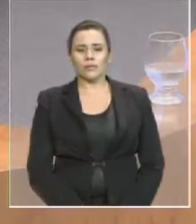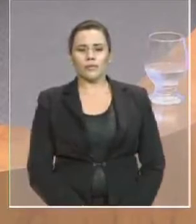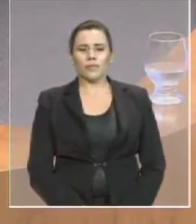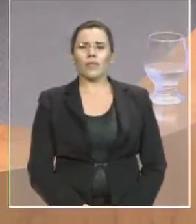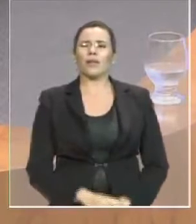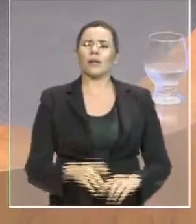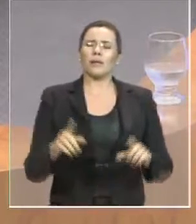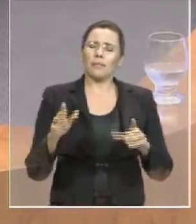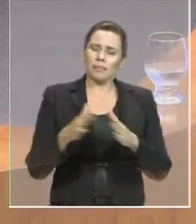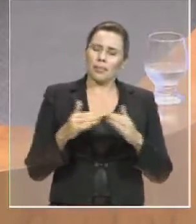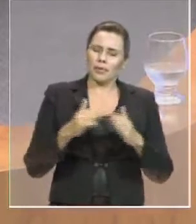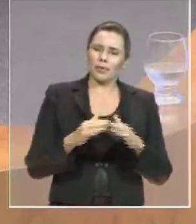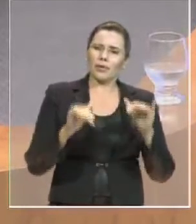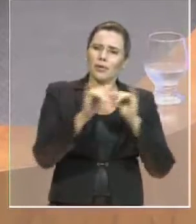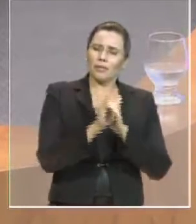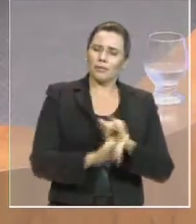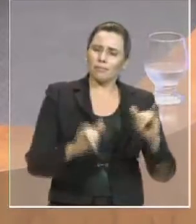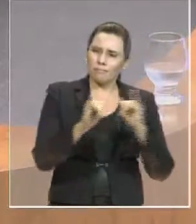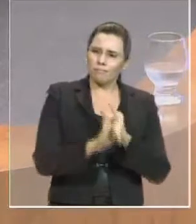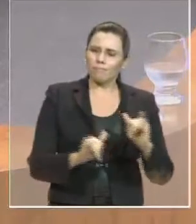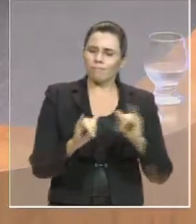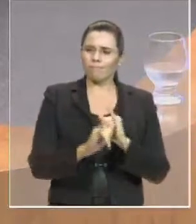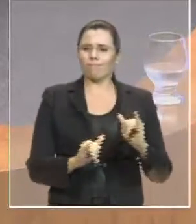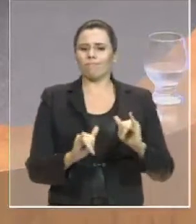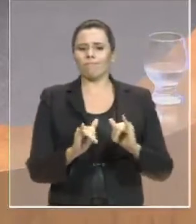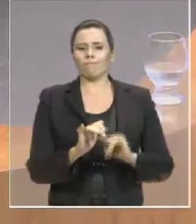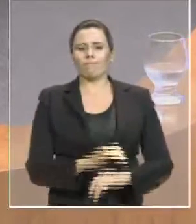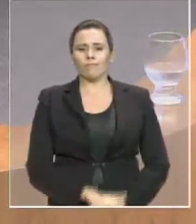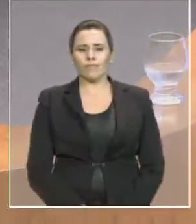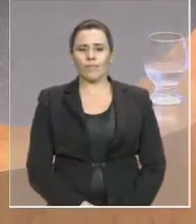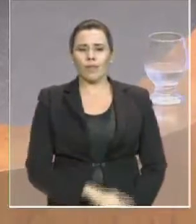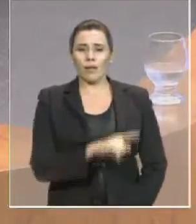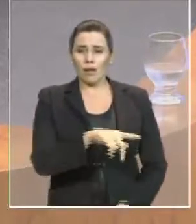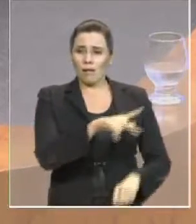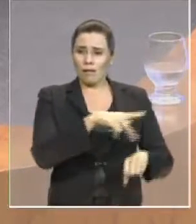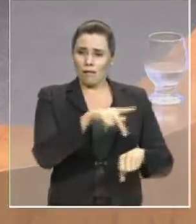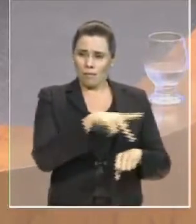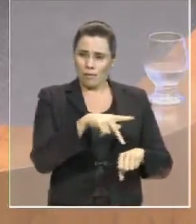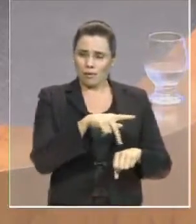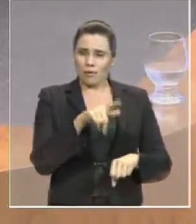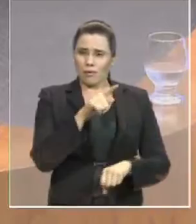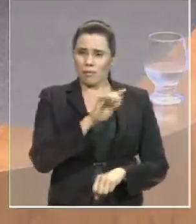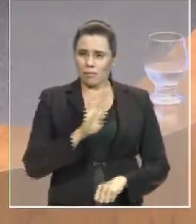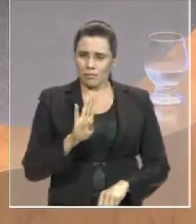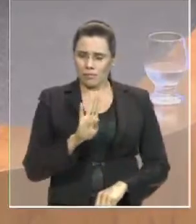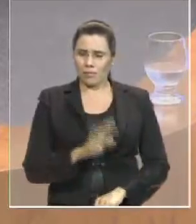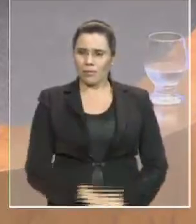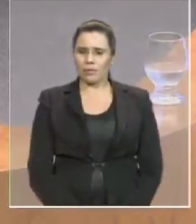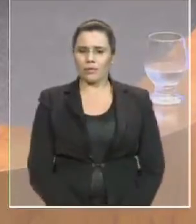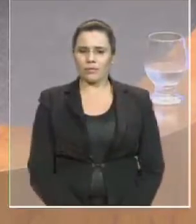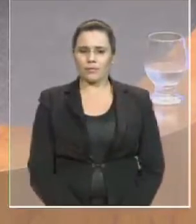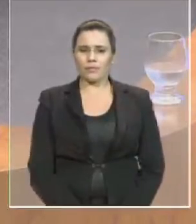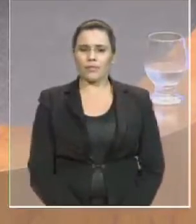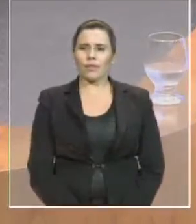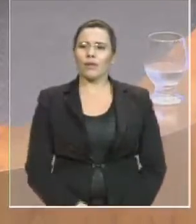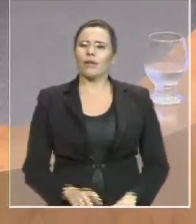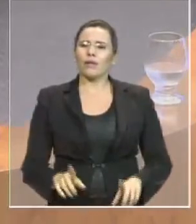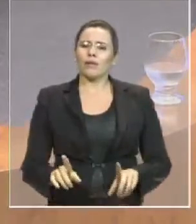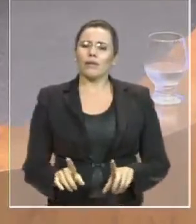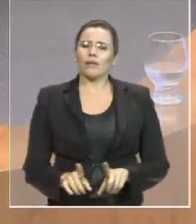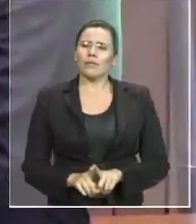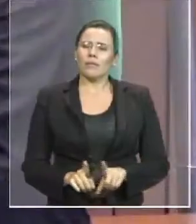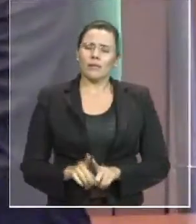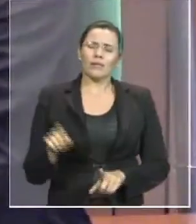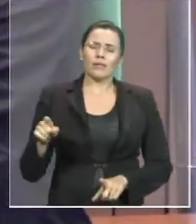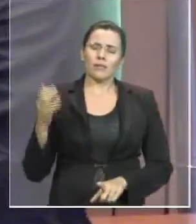praça pública para o governador Flávio Dino. E aí, o deputado Rafael Leitor aquele voto